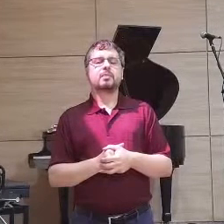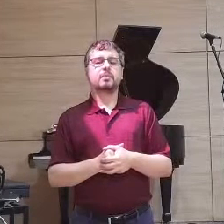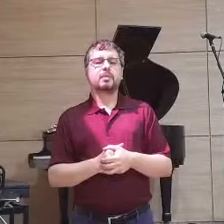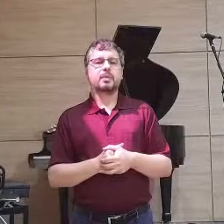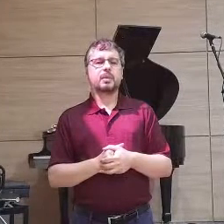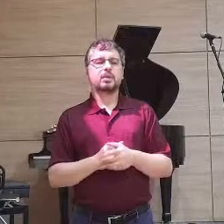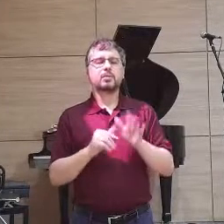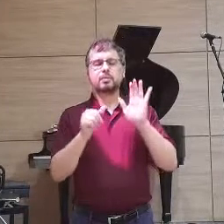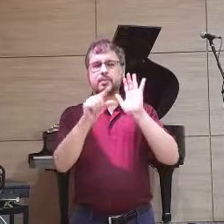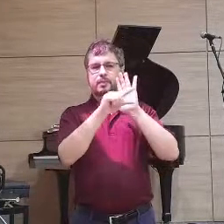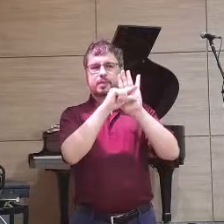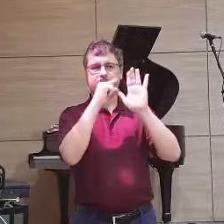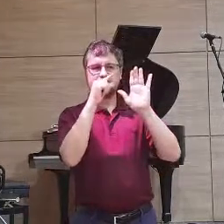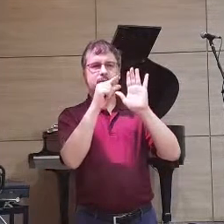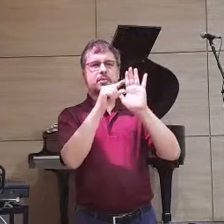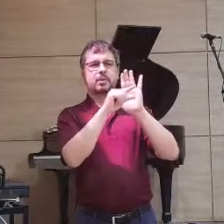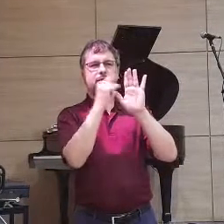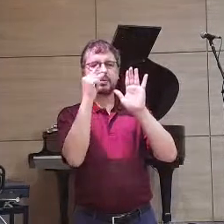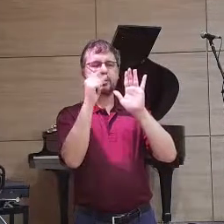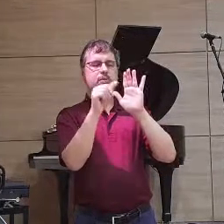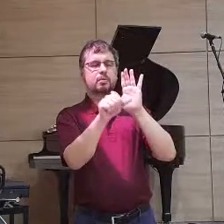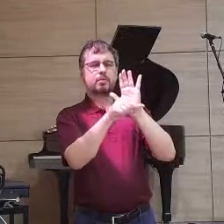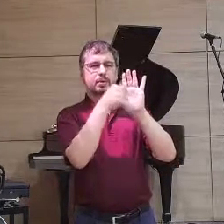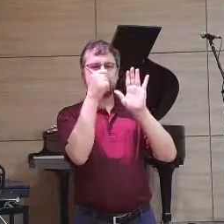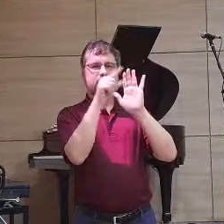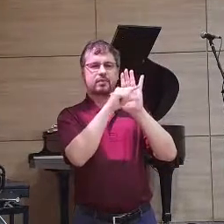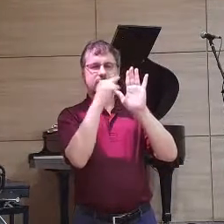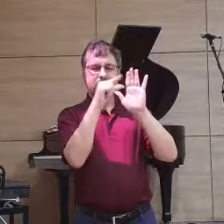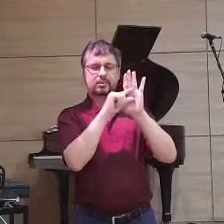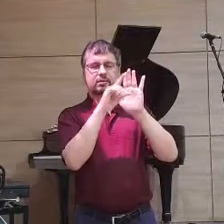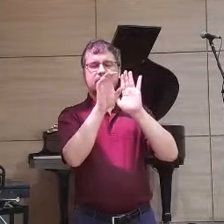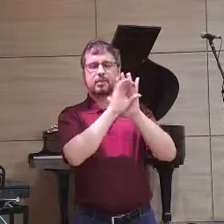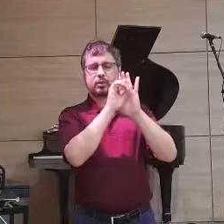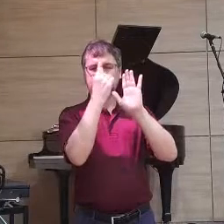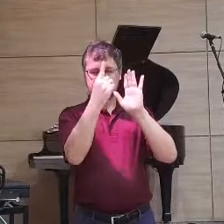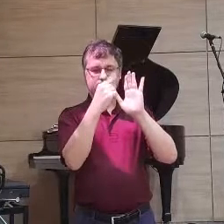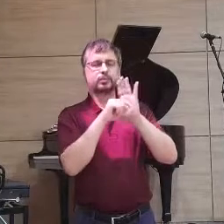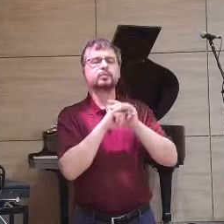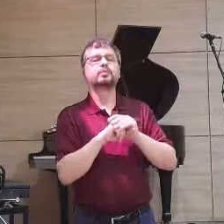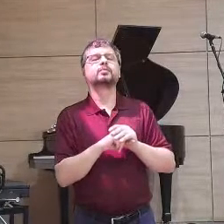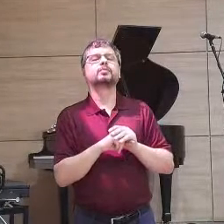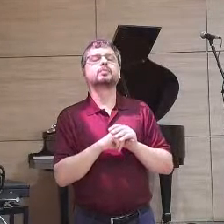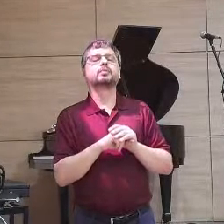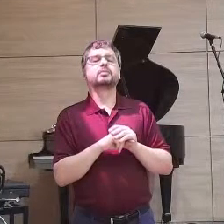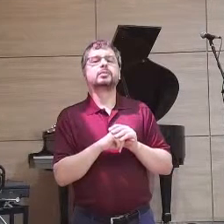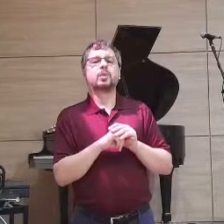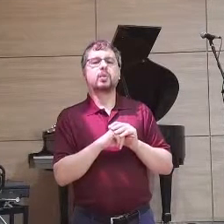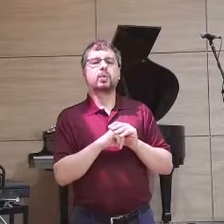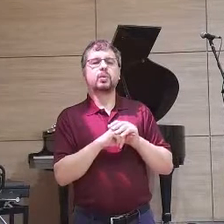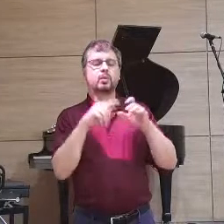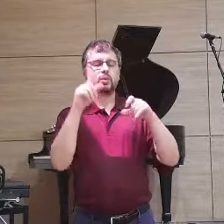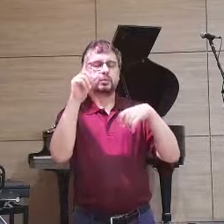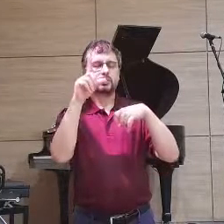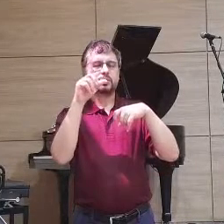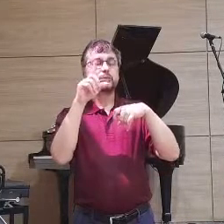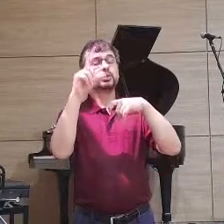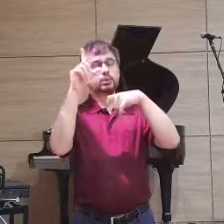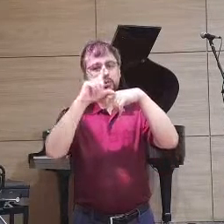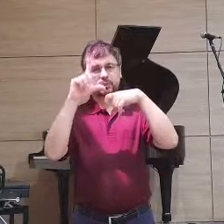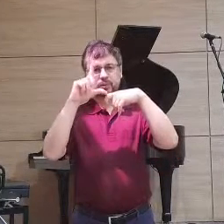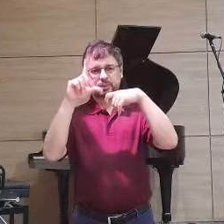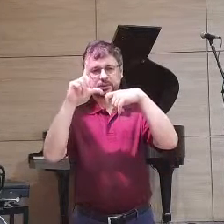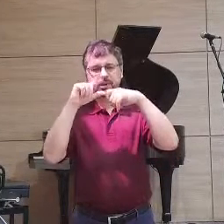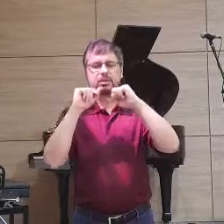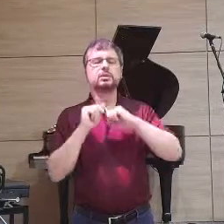então o primeiro Versículo do primeiro capítulo do livro de artes o apóstolo Tiago o apóstolo Lucas ou melhor